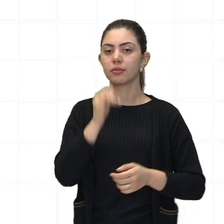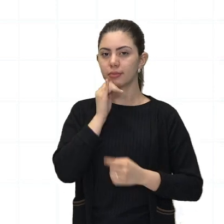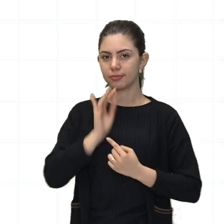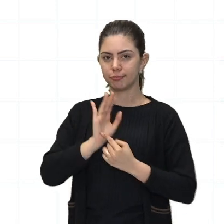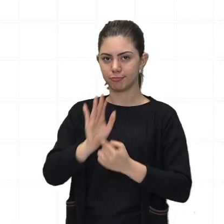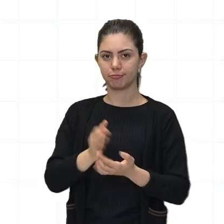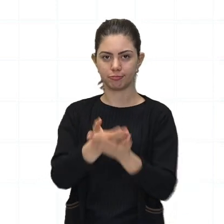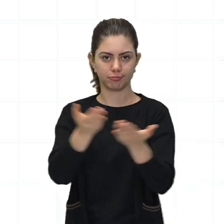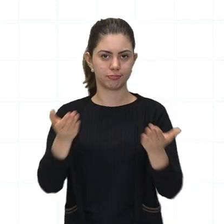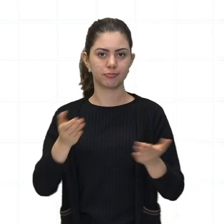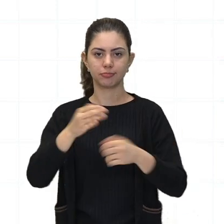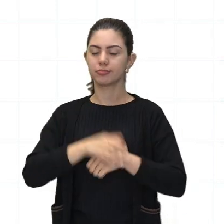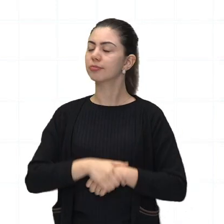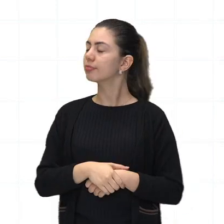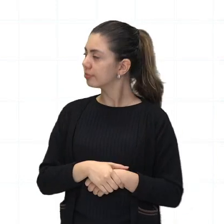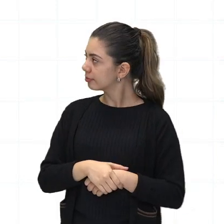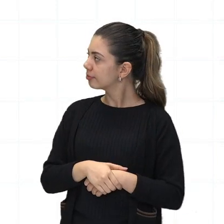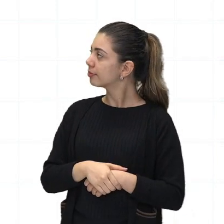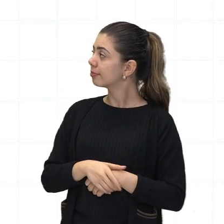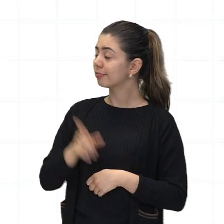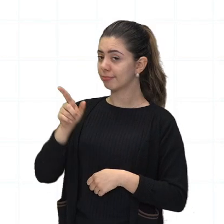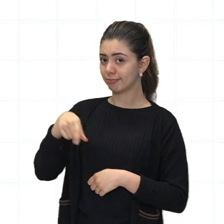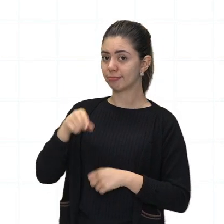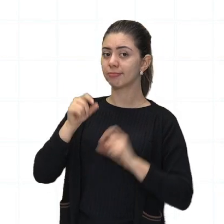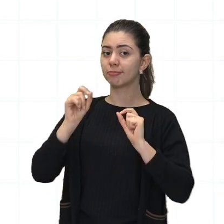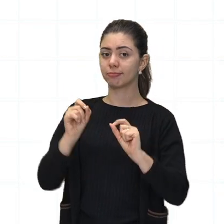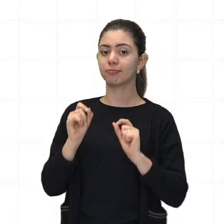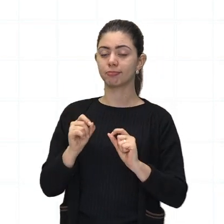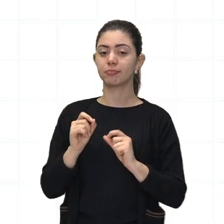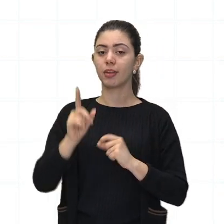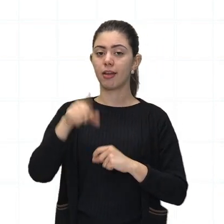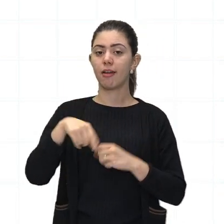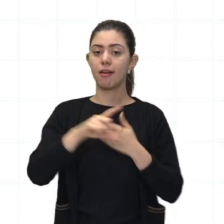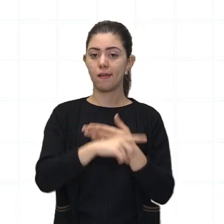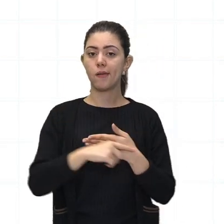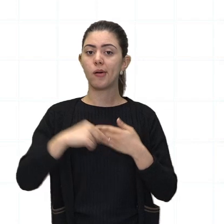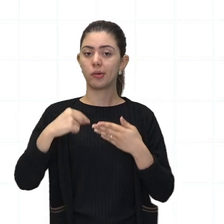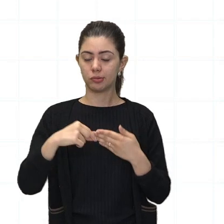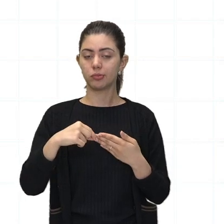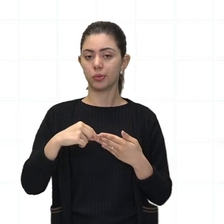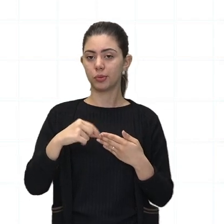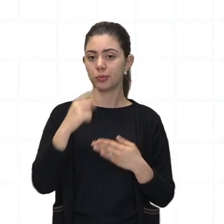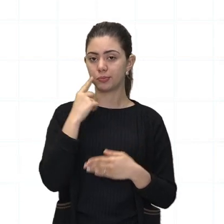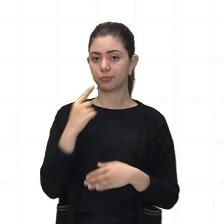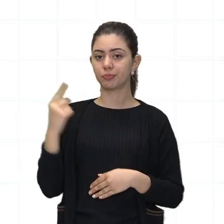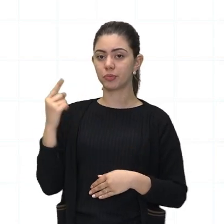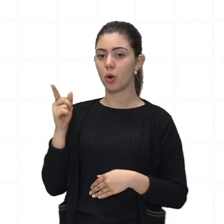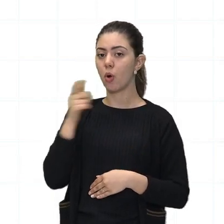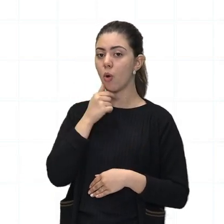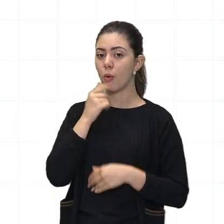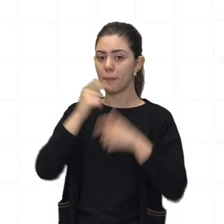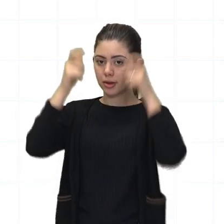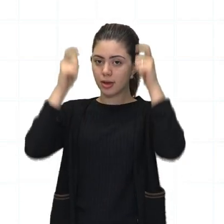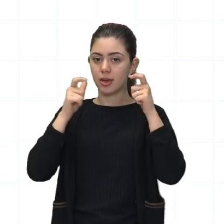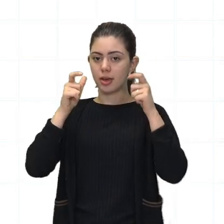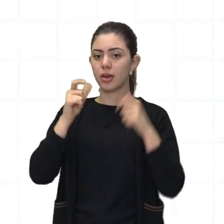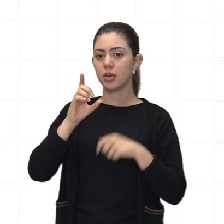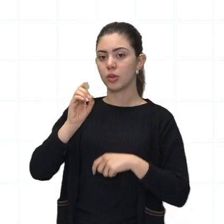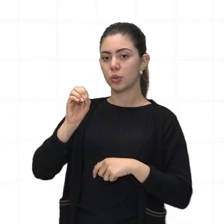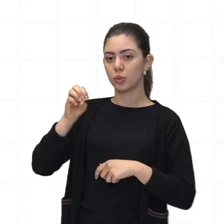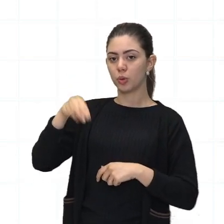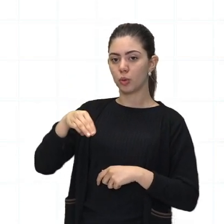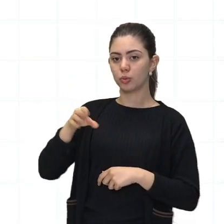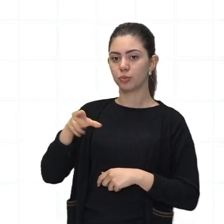nós temos a seguir, de um dos nossos poemas, do nosso rei Dom Dinis, e